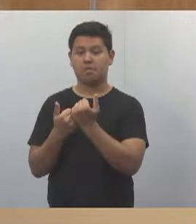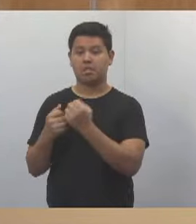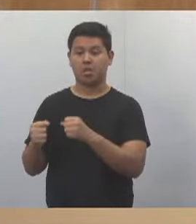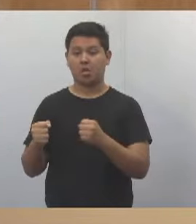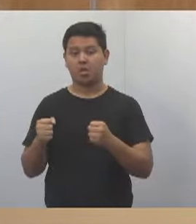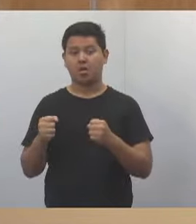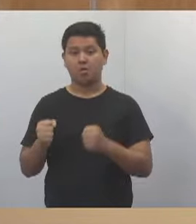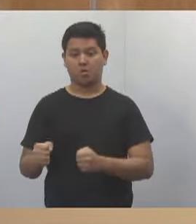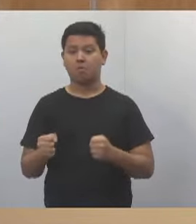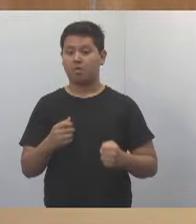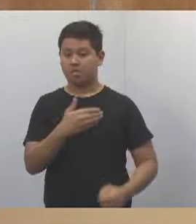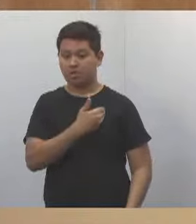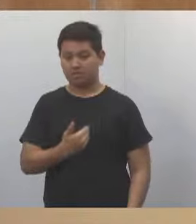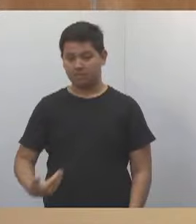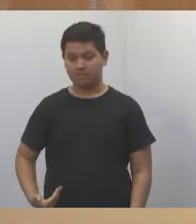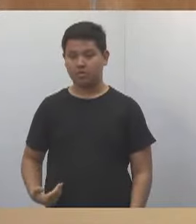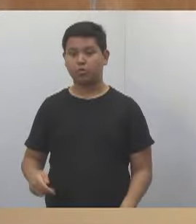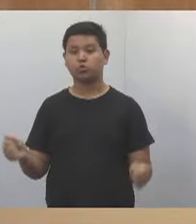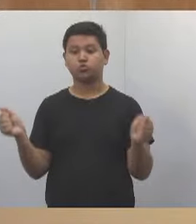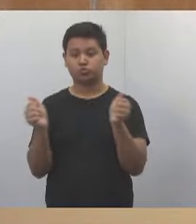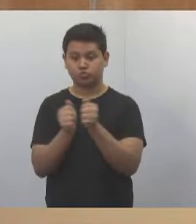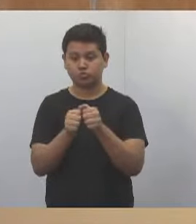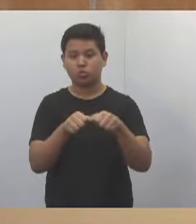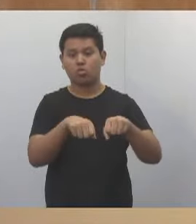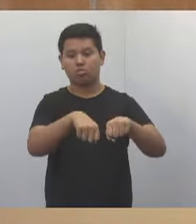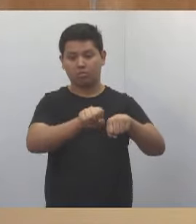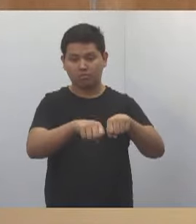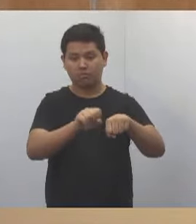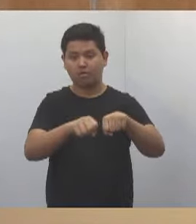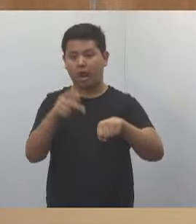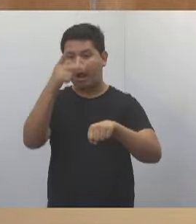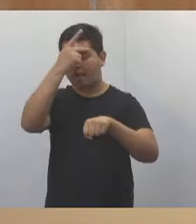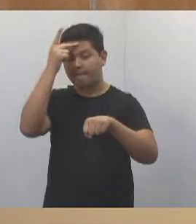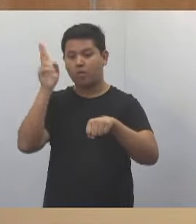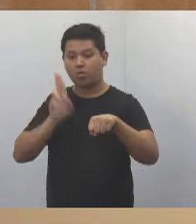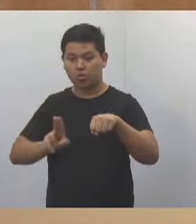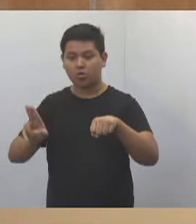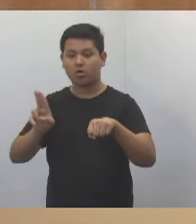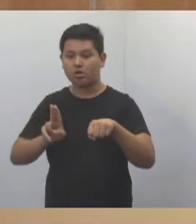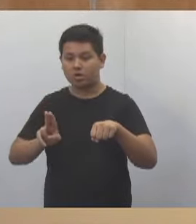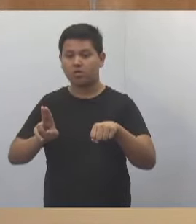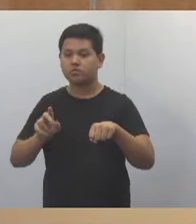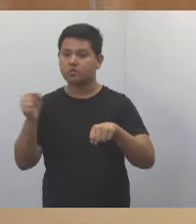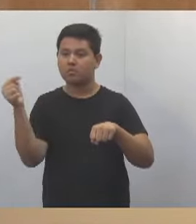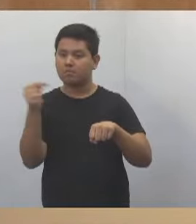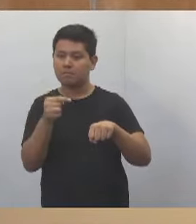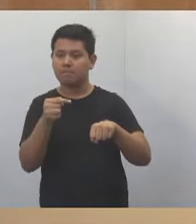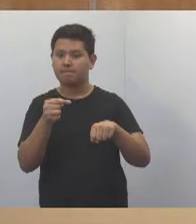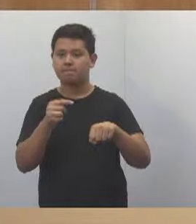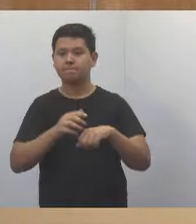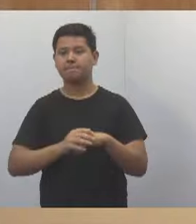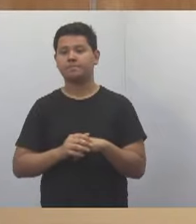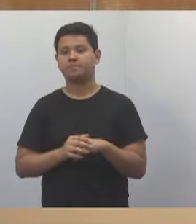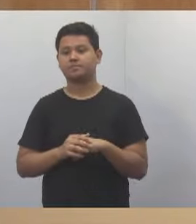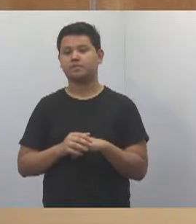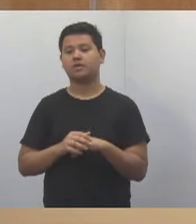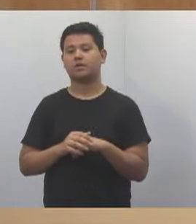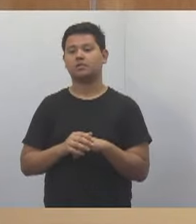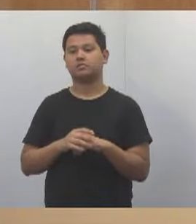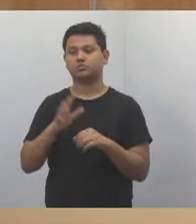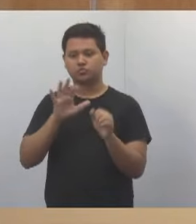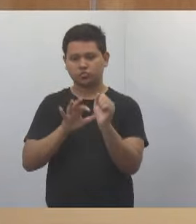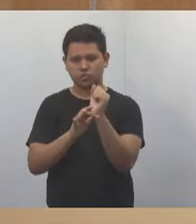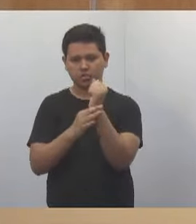público e os motoboys, os motoqueiros, as pessoas que usam a moto, para colocar a antena de segurança, que é